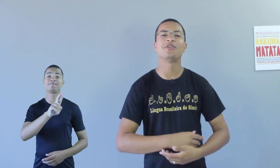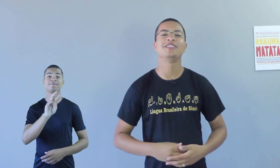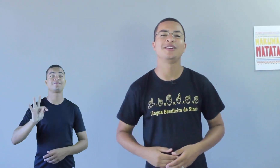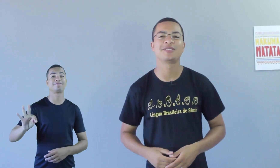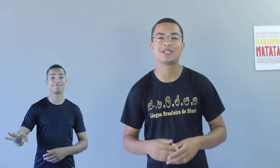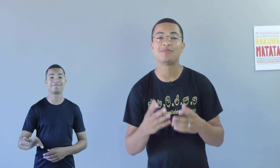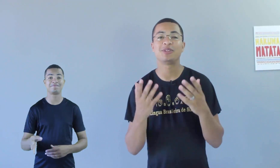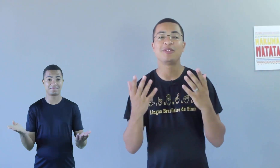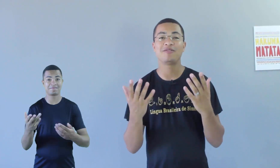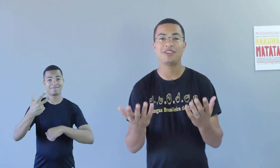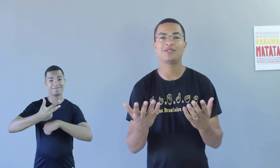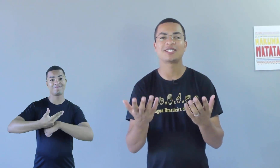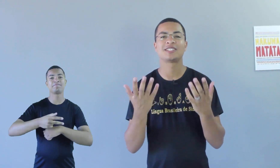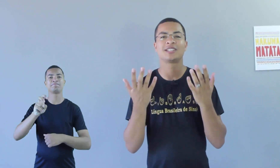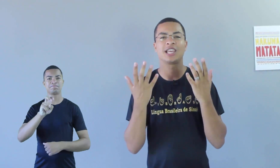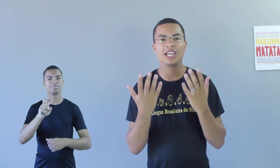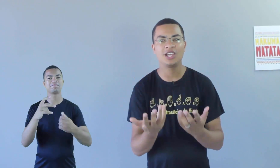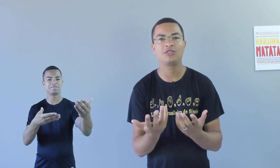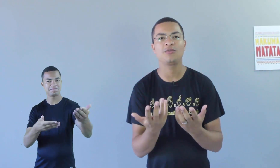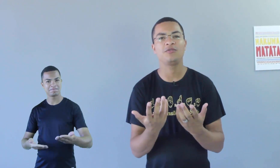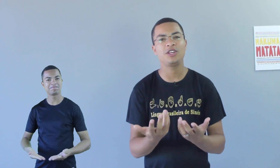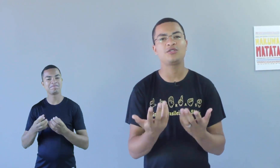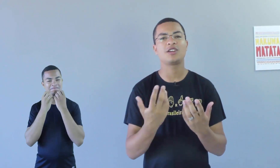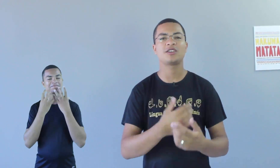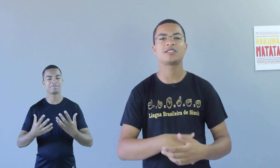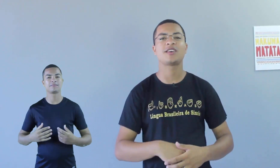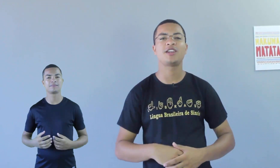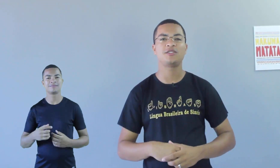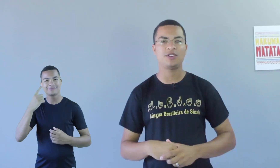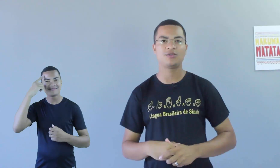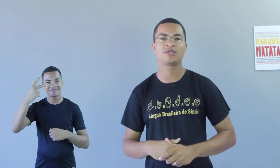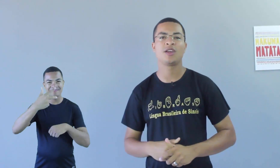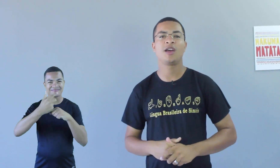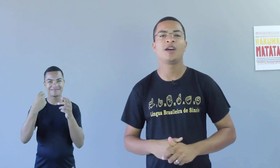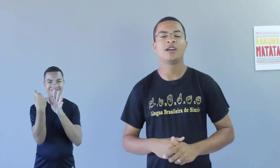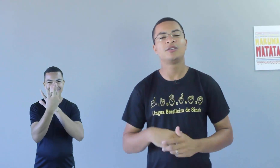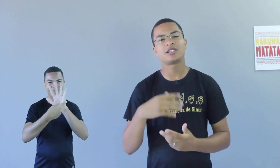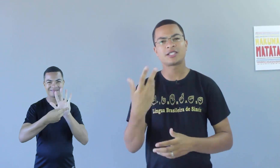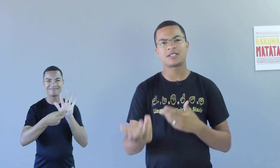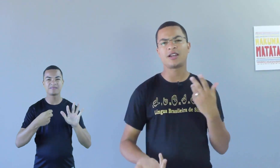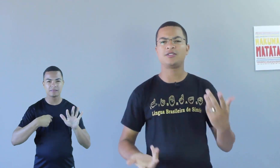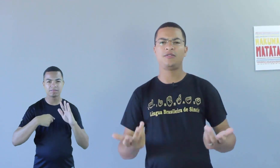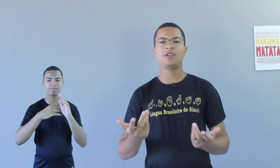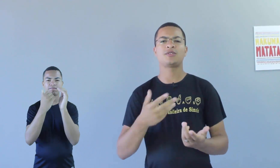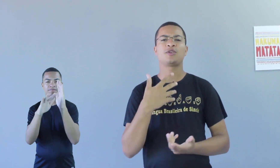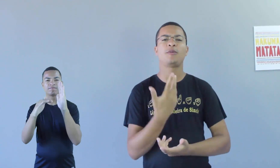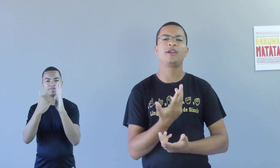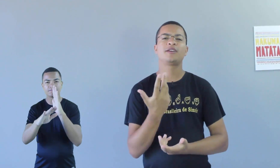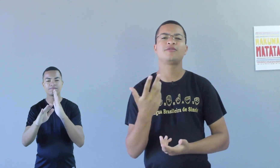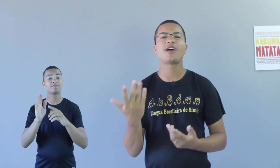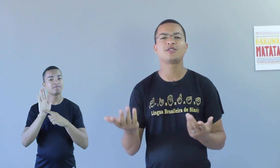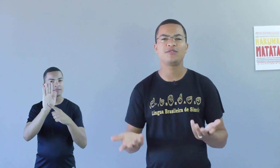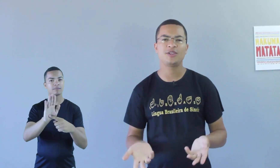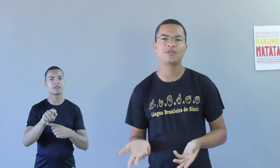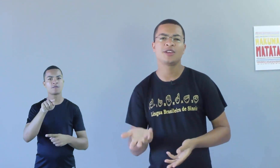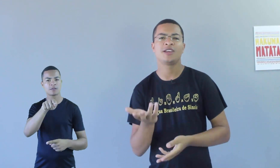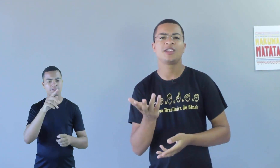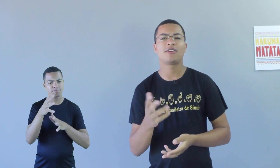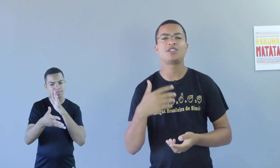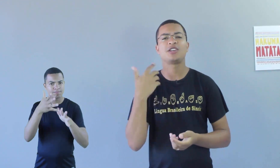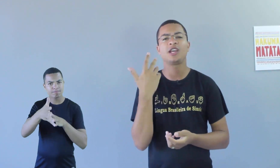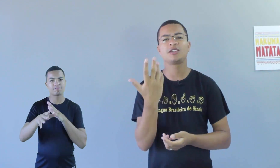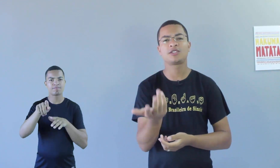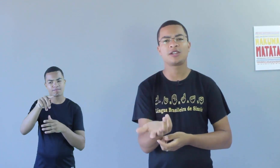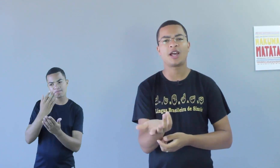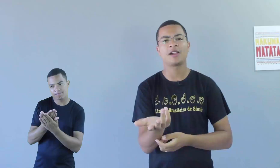Olá, aqui é o Rodrigo, seja muito bem-vindo a este quinto vídeo da nossa série de vídeos. Durante essa série de vídeos, estou publicando vários vídeos que